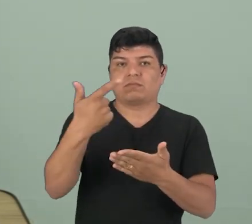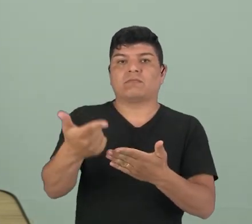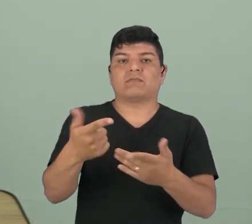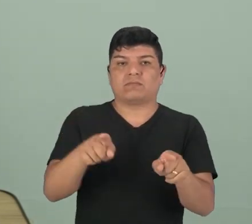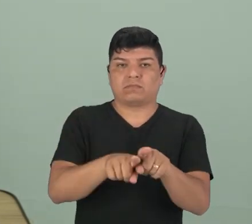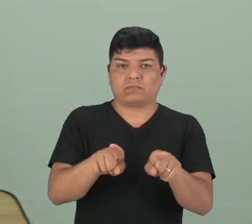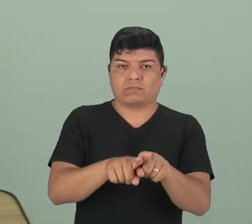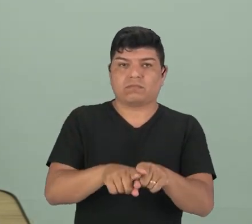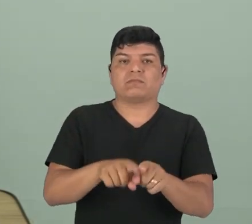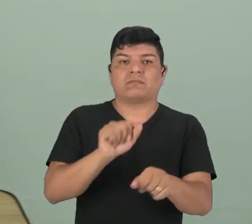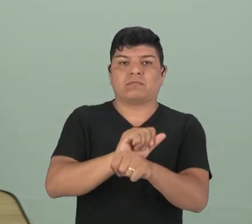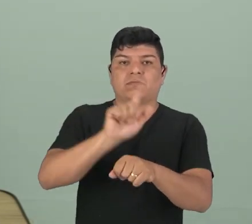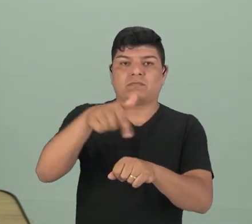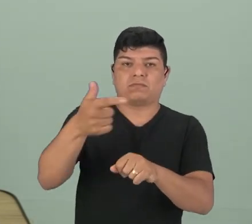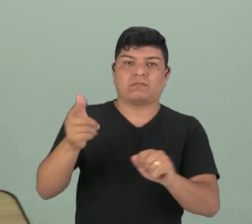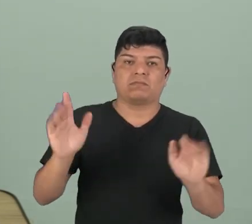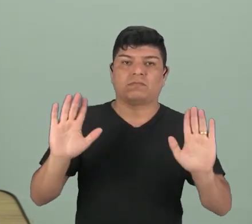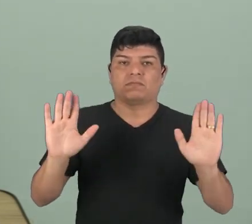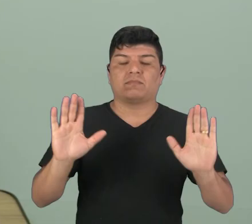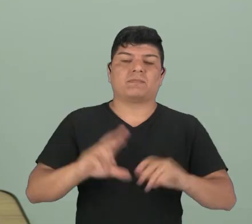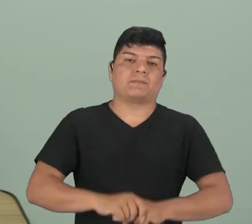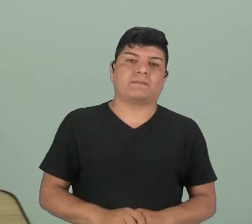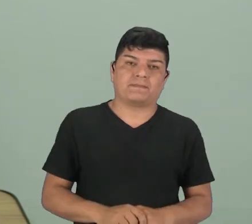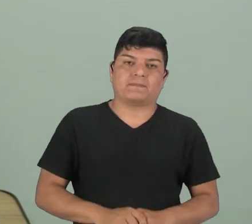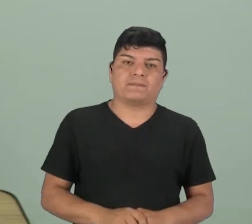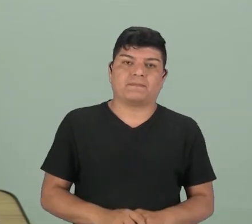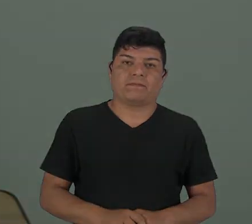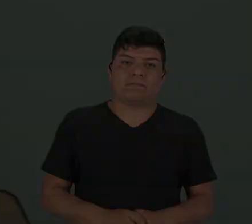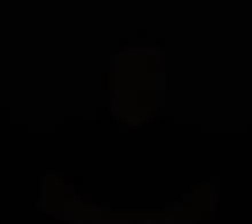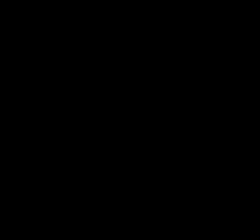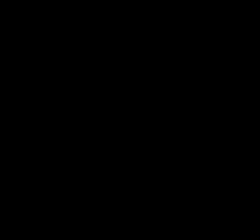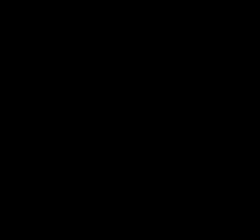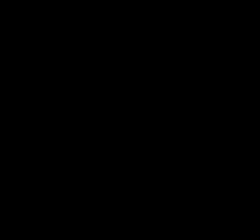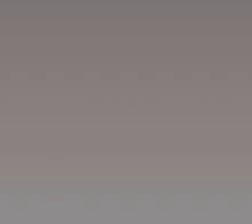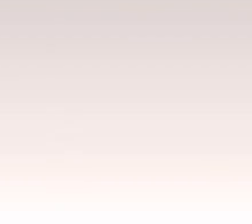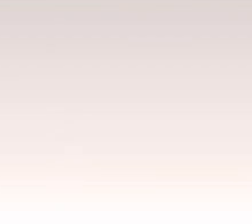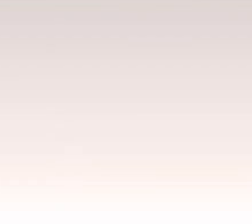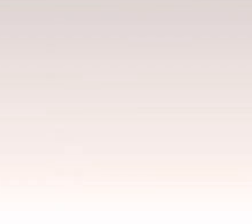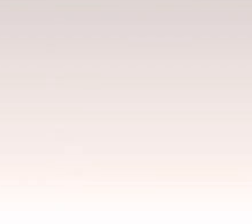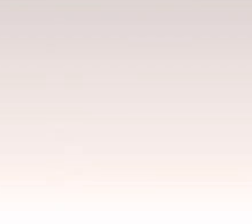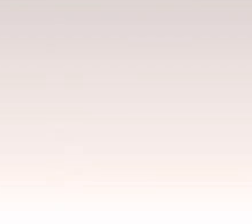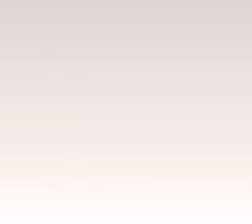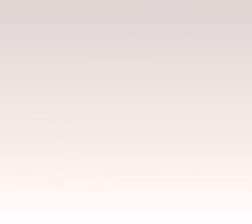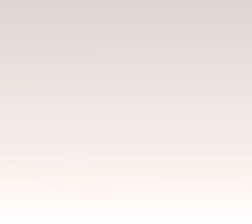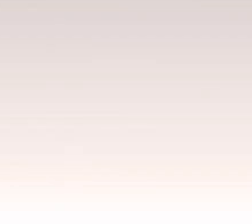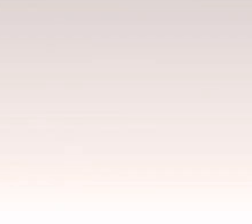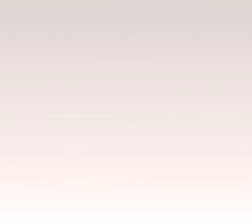essa aula e muitas outras. E te aguardo na próxima. Tchau, tchau.